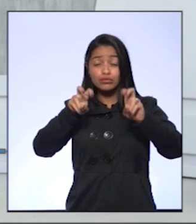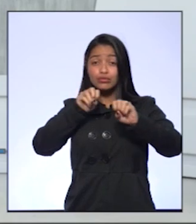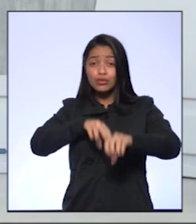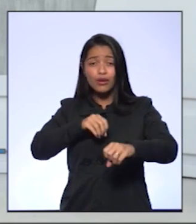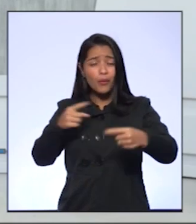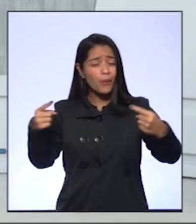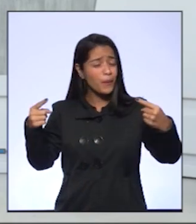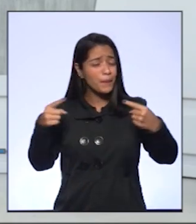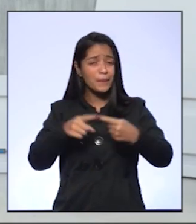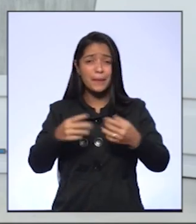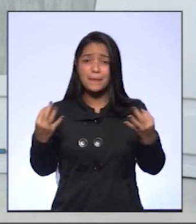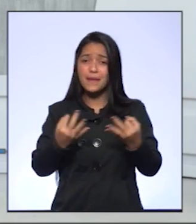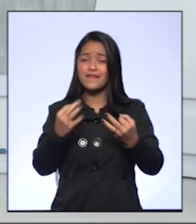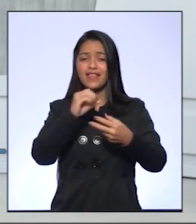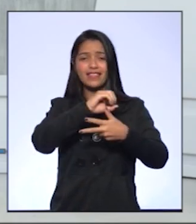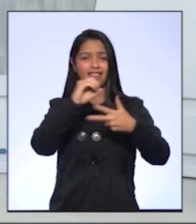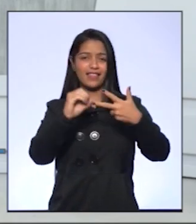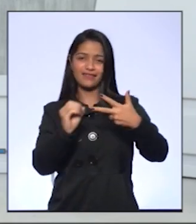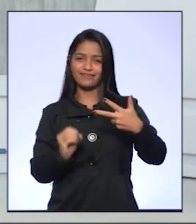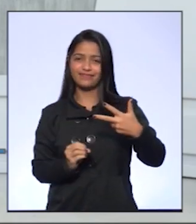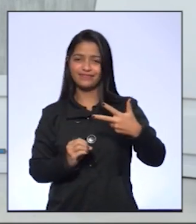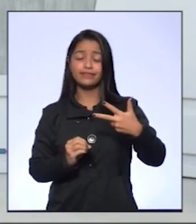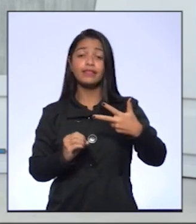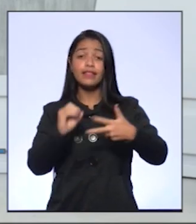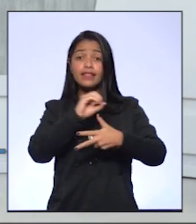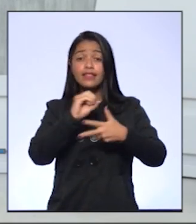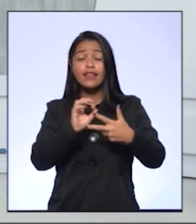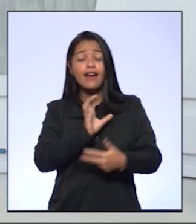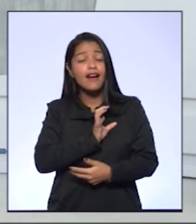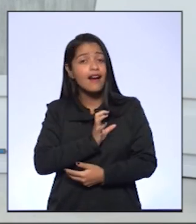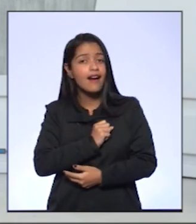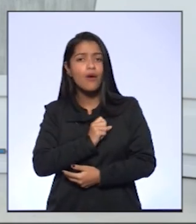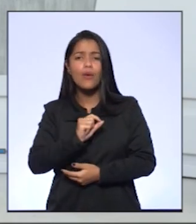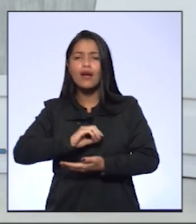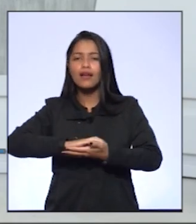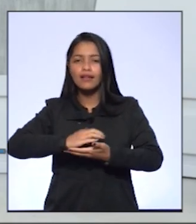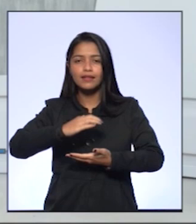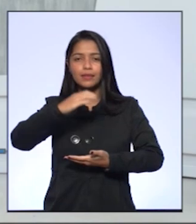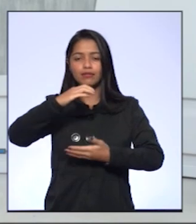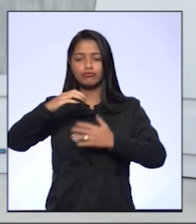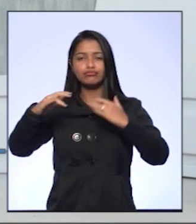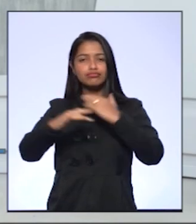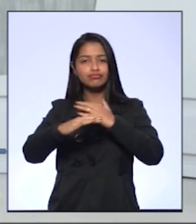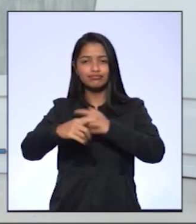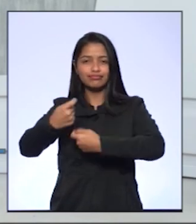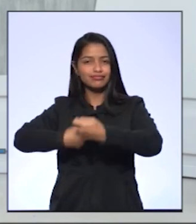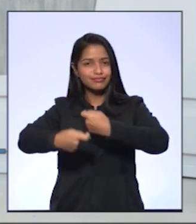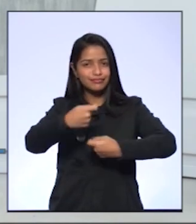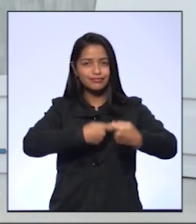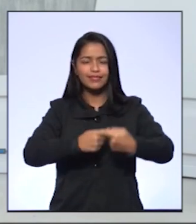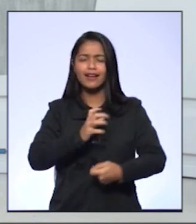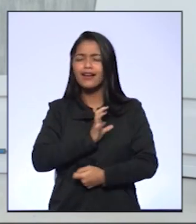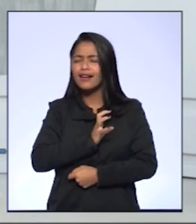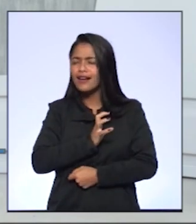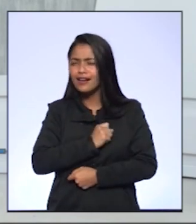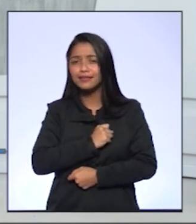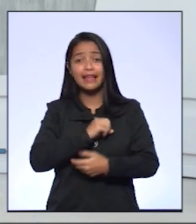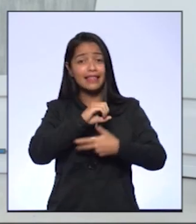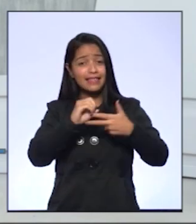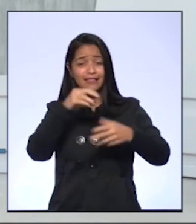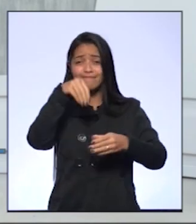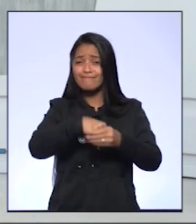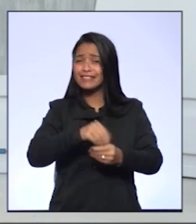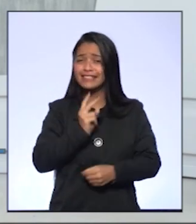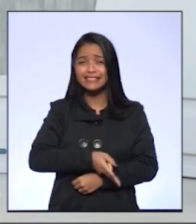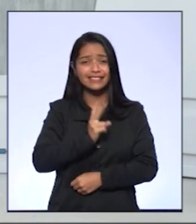Como que o Enem ama renascimento urbano comercial? Ama, mas ama. Ama. Então, por favor,